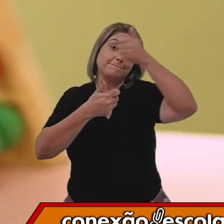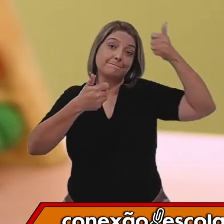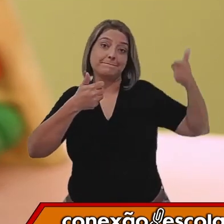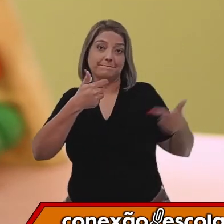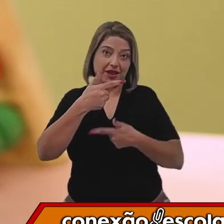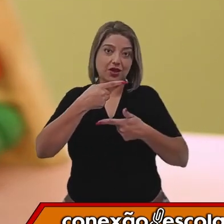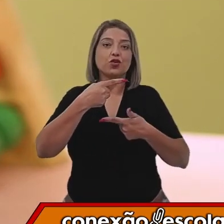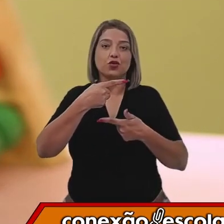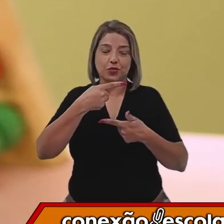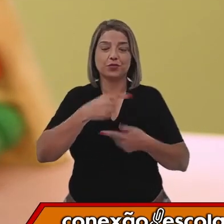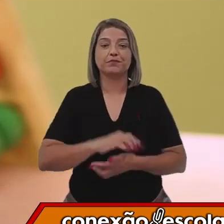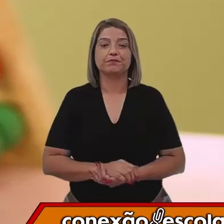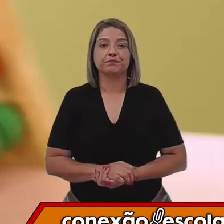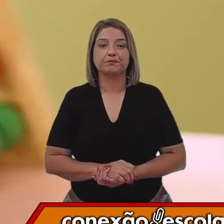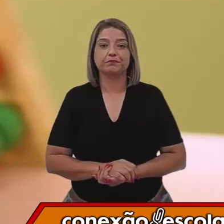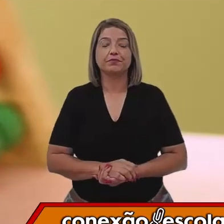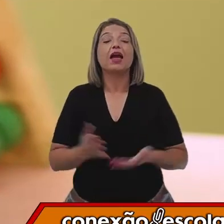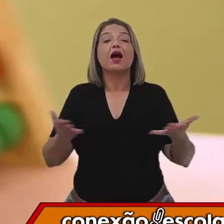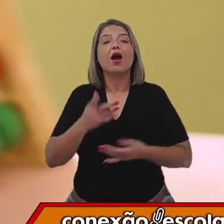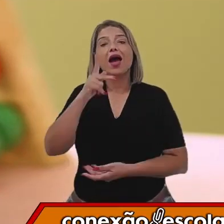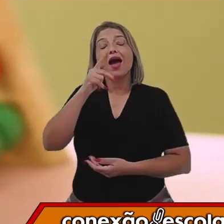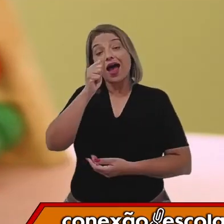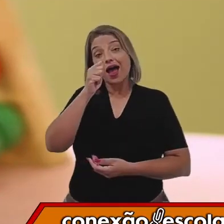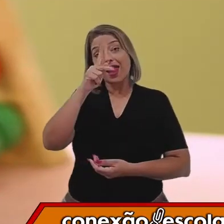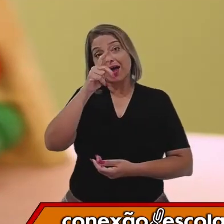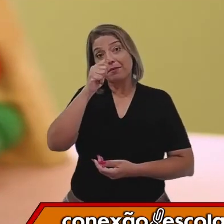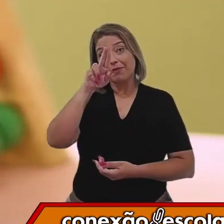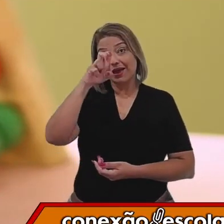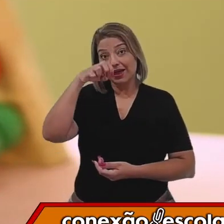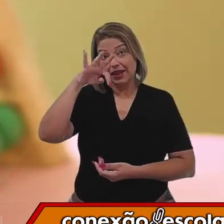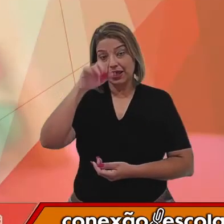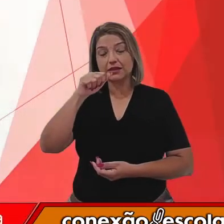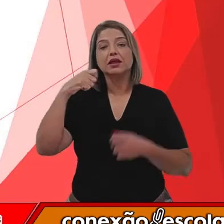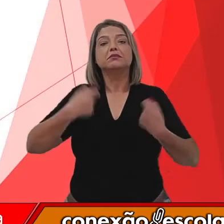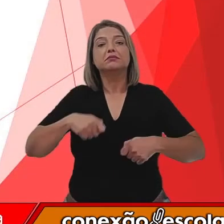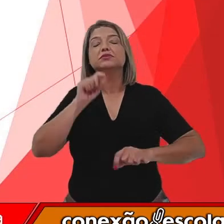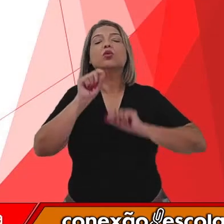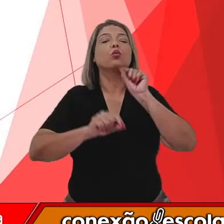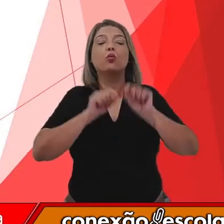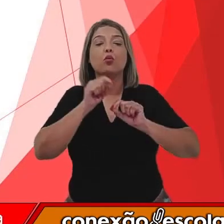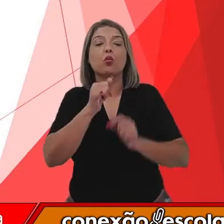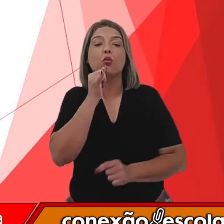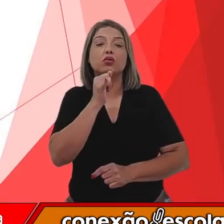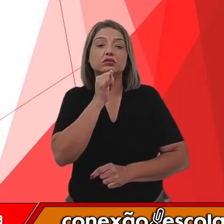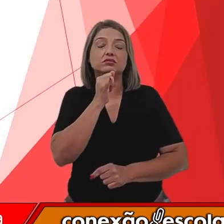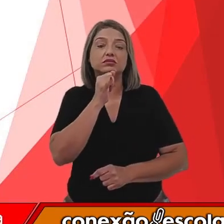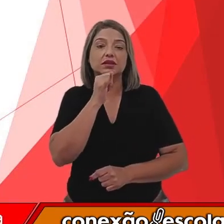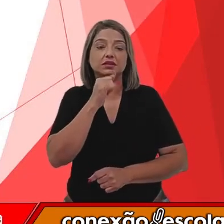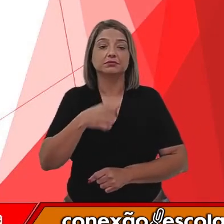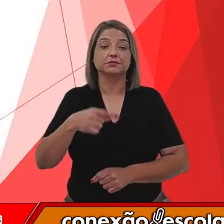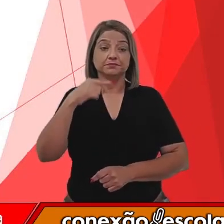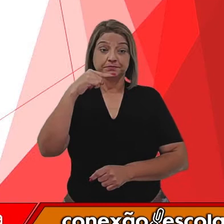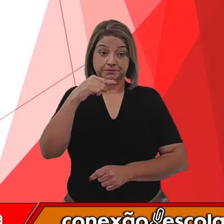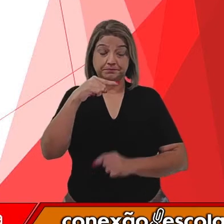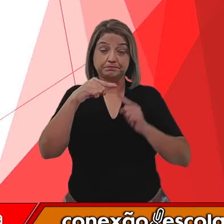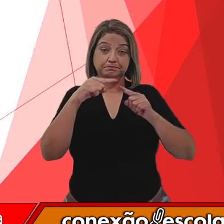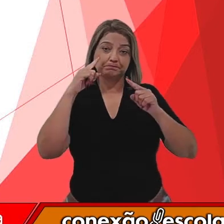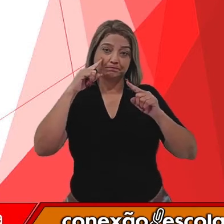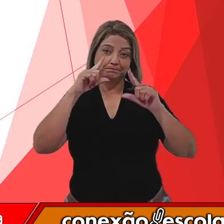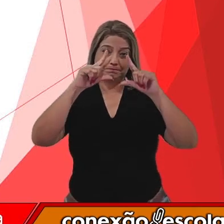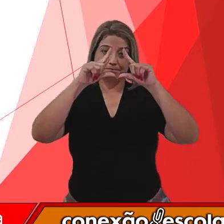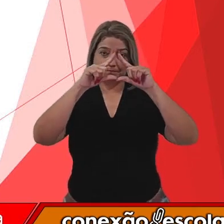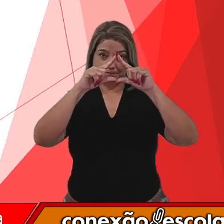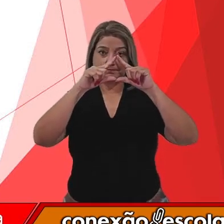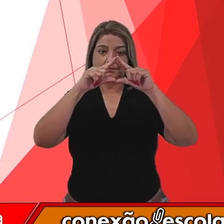ou seja, o seu numerador tem que ser múltiplo do denominador. Observe só. Nesse triângulo, eu dividi